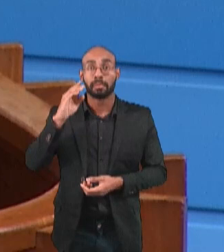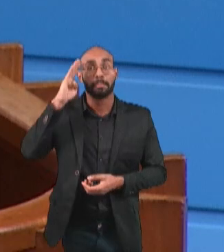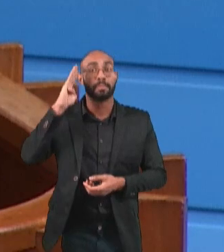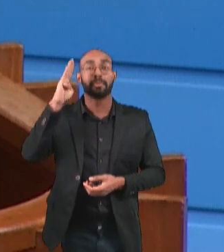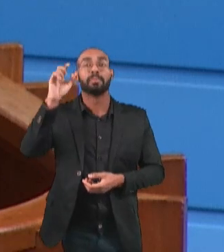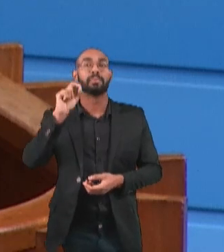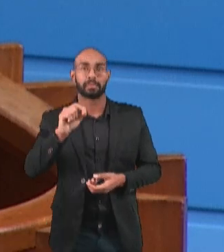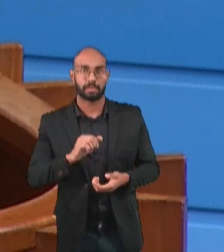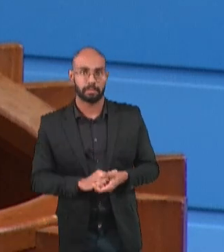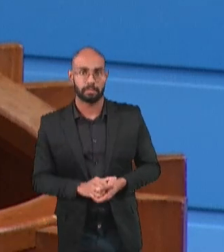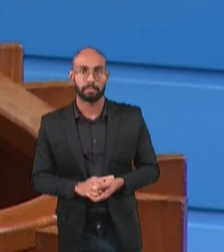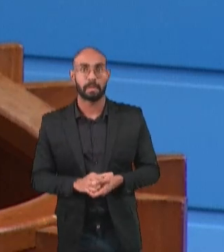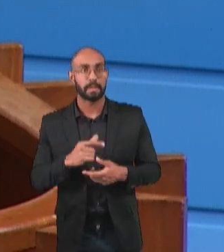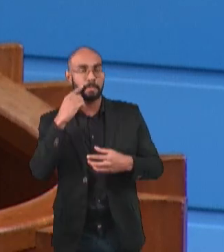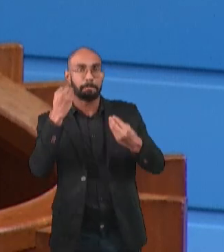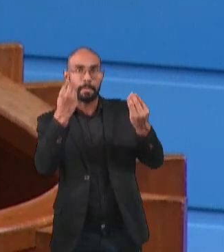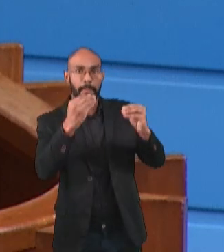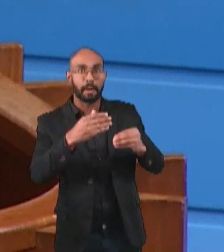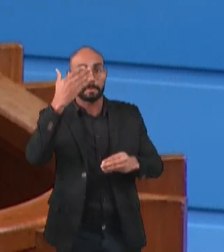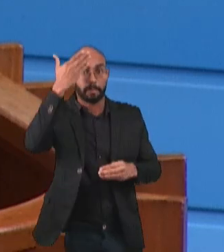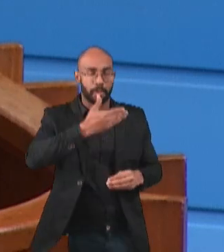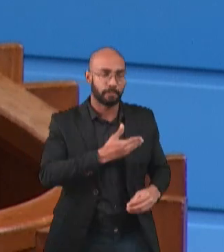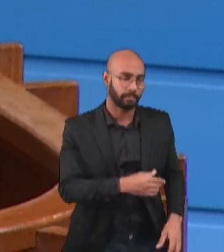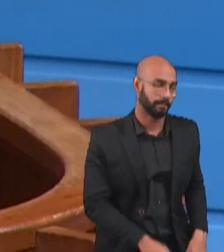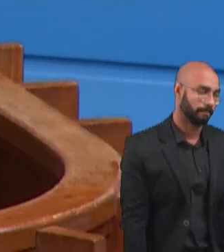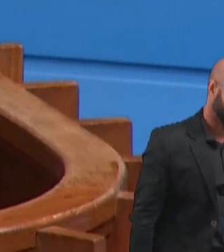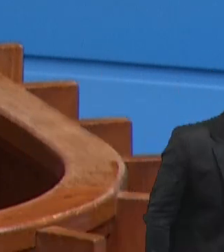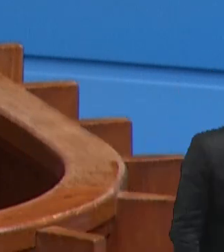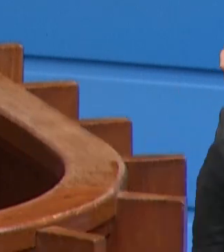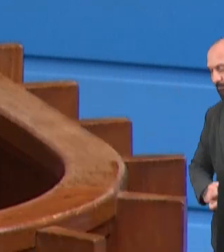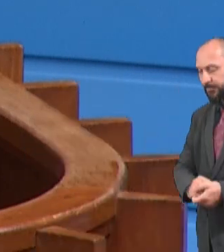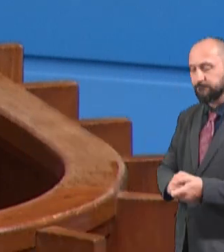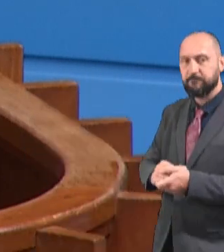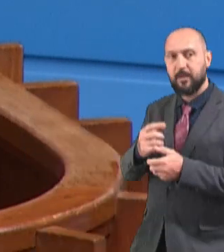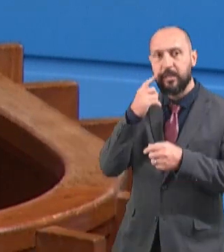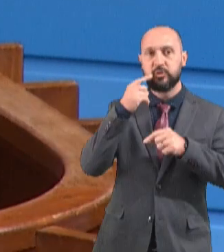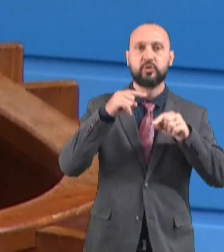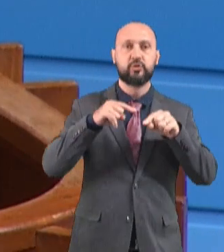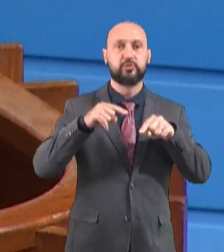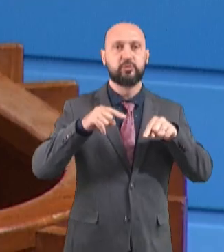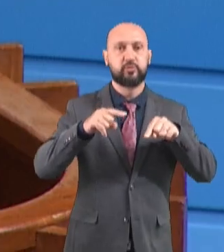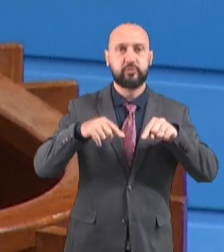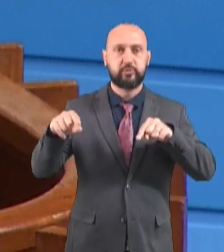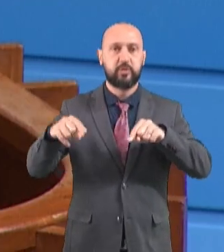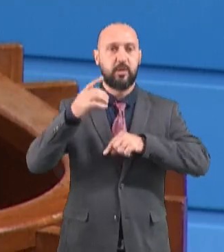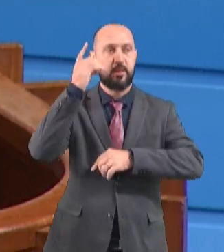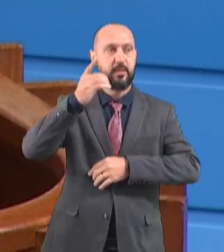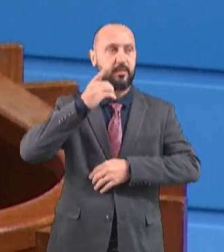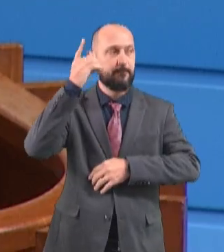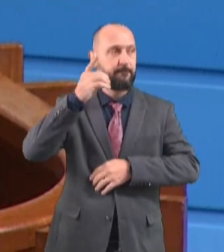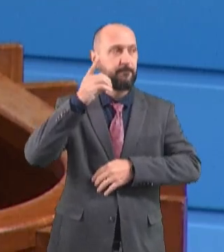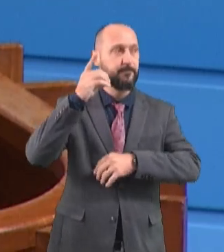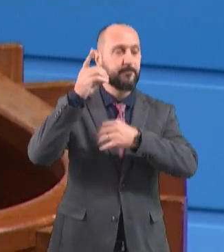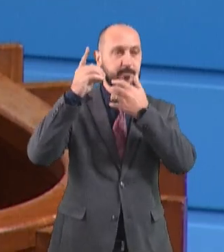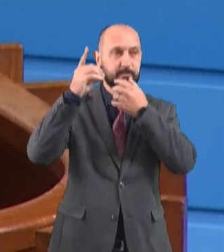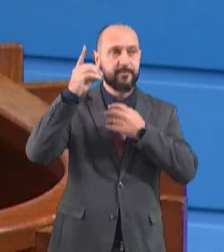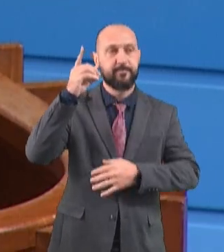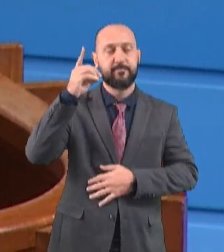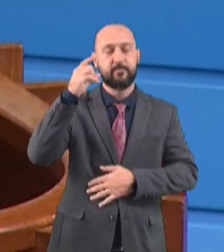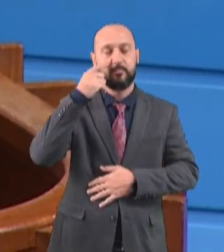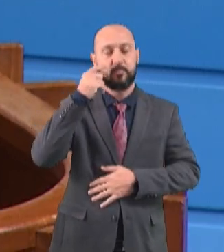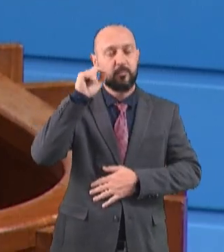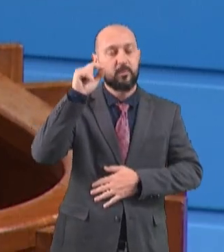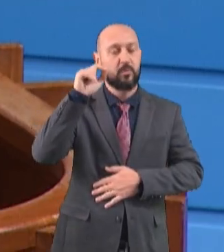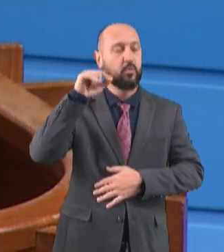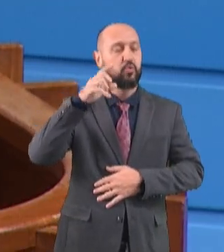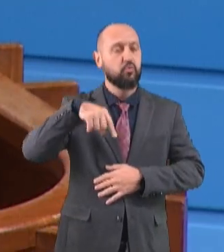fundamentada em dados estatístico. Deputado Pedrocia Neto, deputado